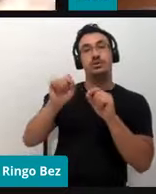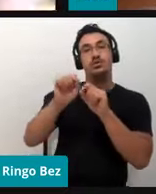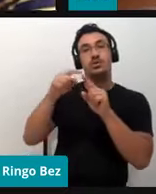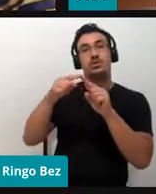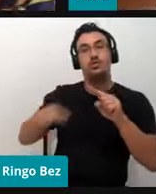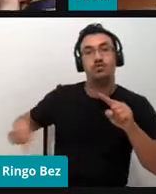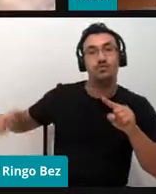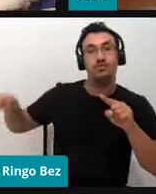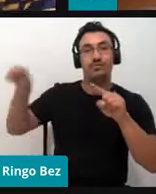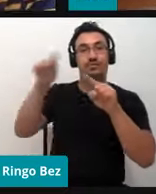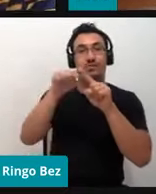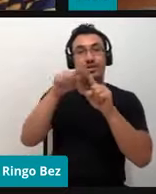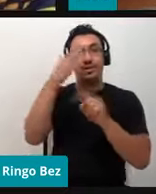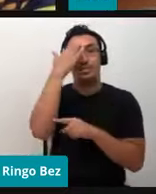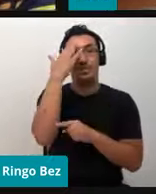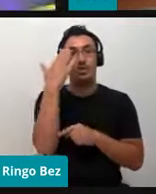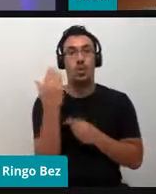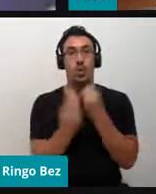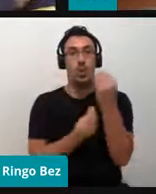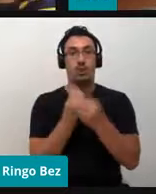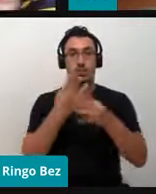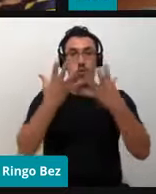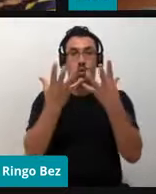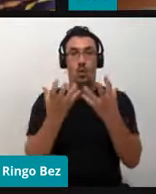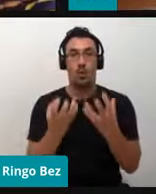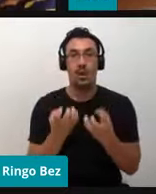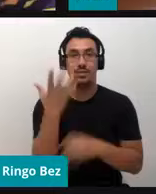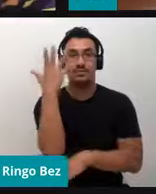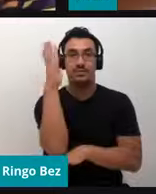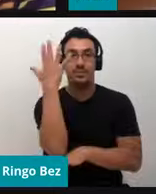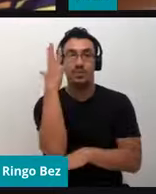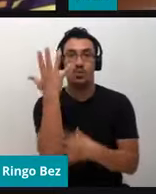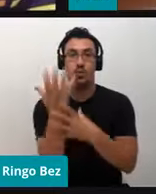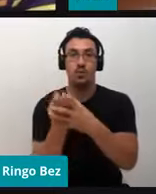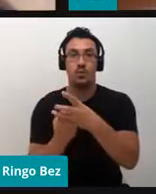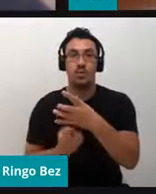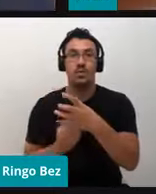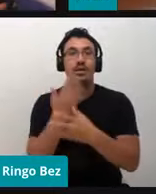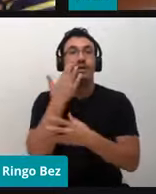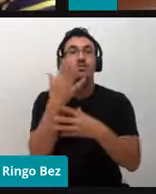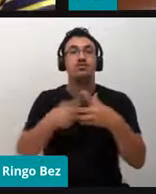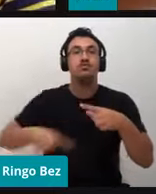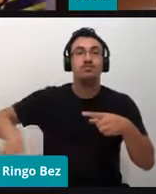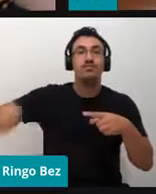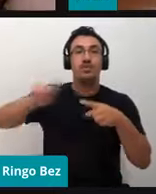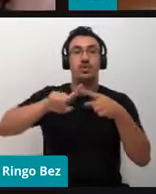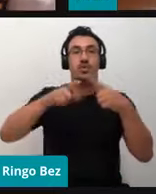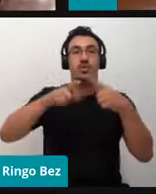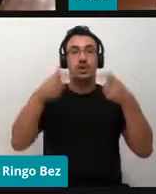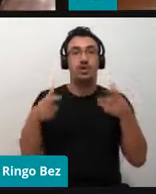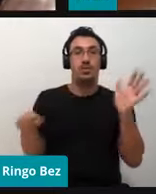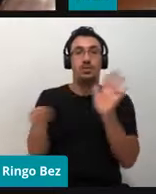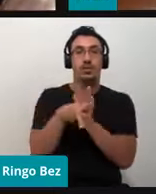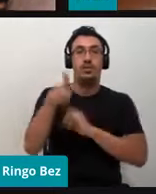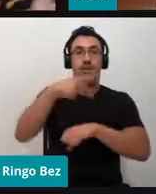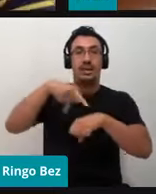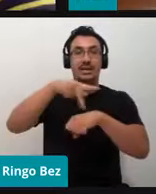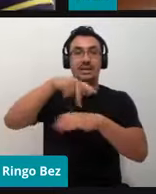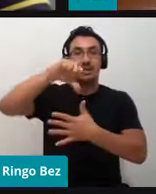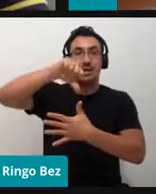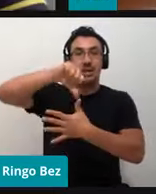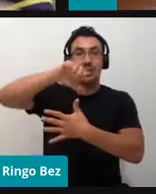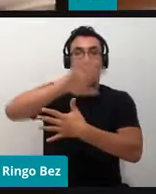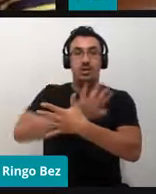vai acontecer se lá numa região enorme do país, uma região enorme da América do Sul, tem